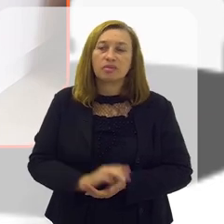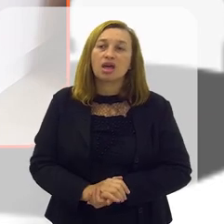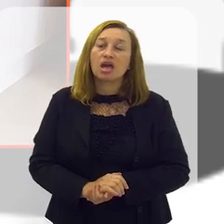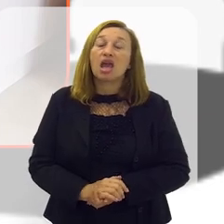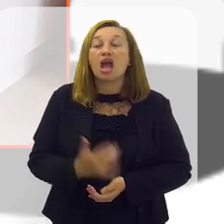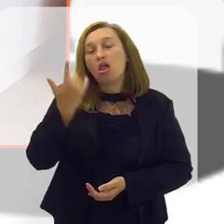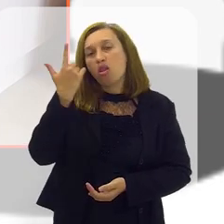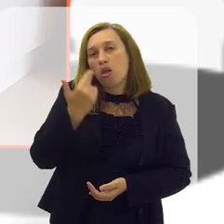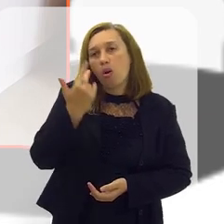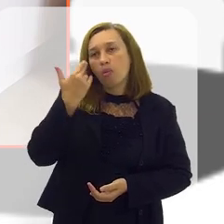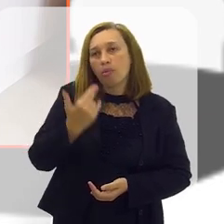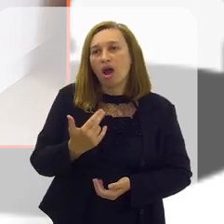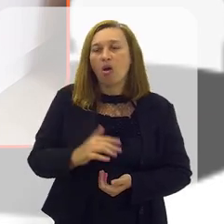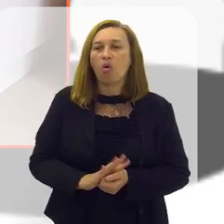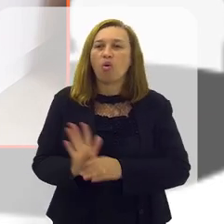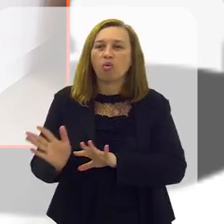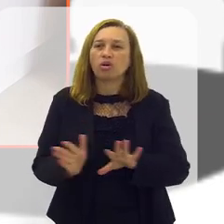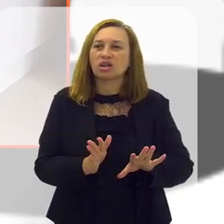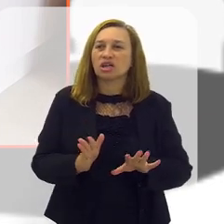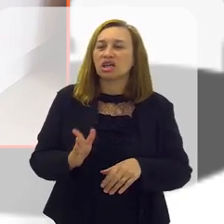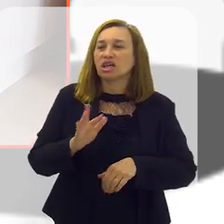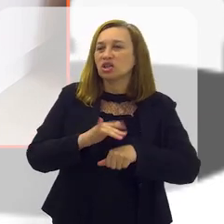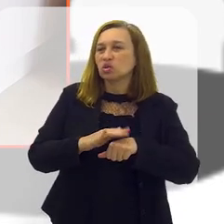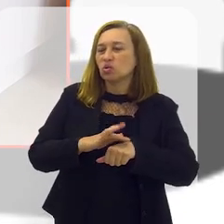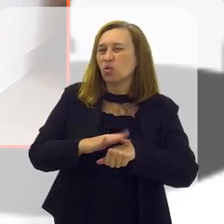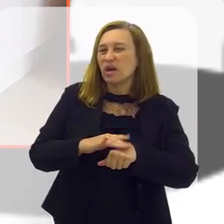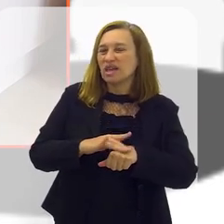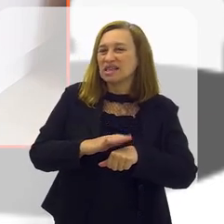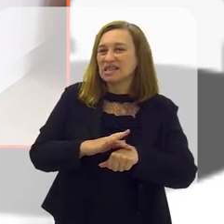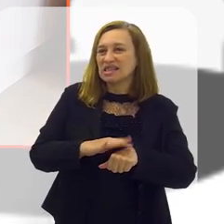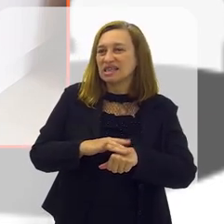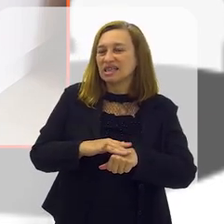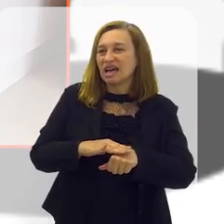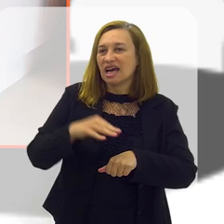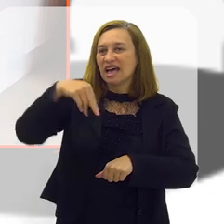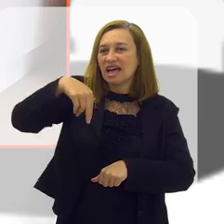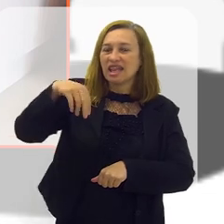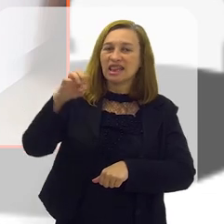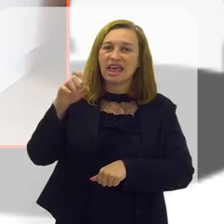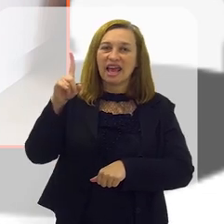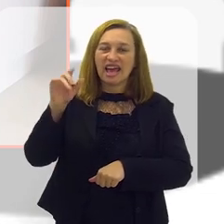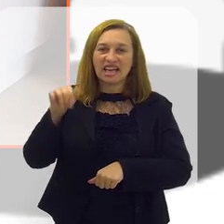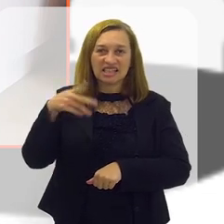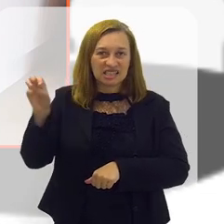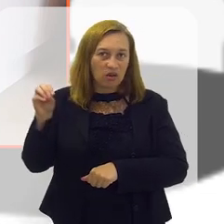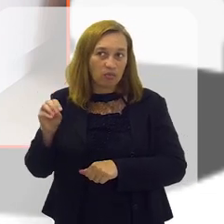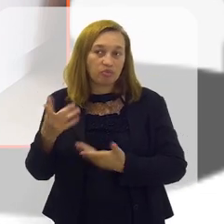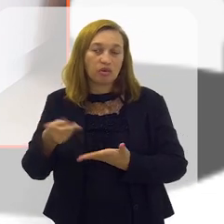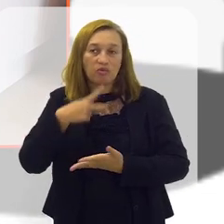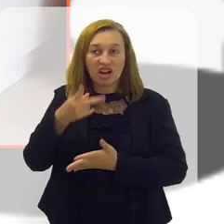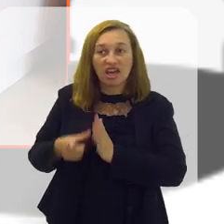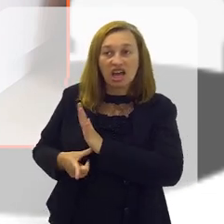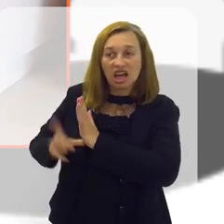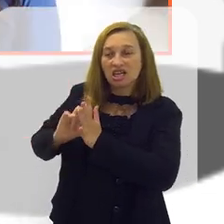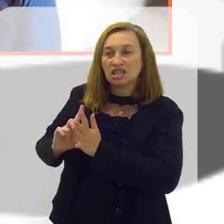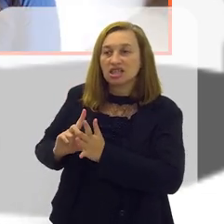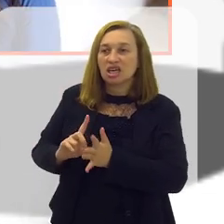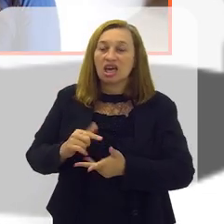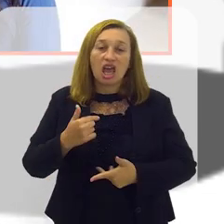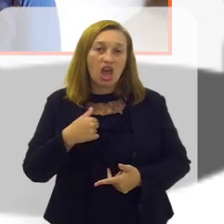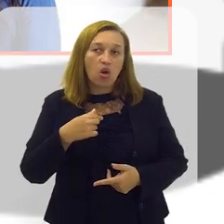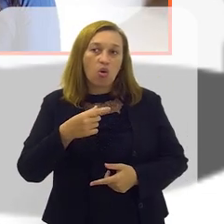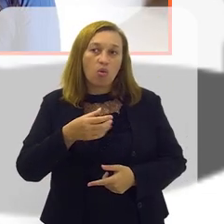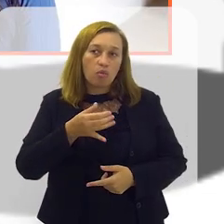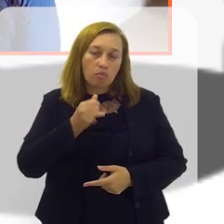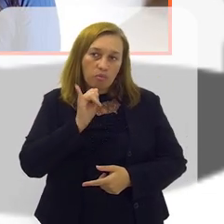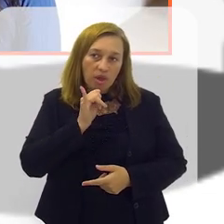Porque é muito comum, o alcoolismo é conhecido como a doença da negação, né? Como eu falei anteriormente, que é aquela coisa do